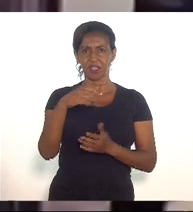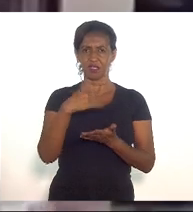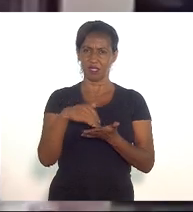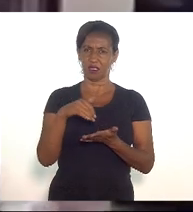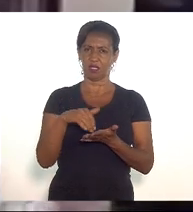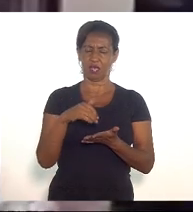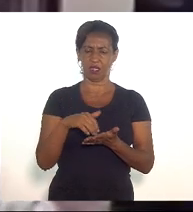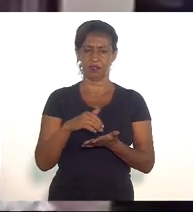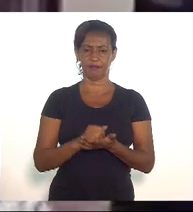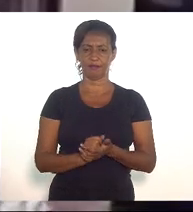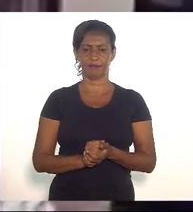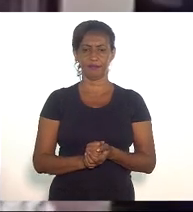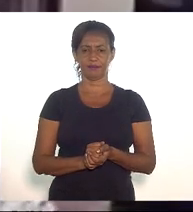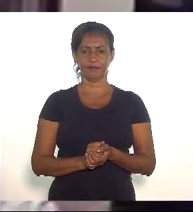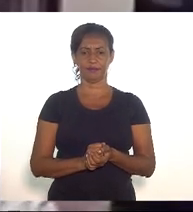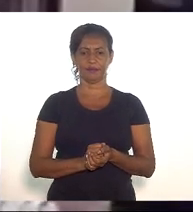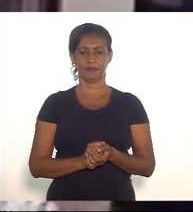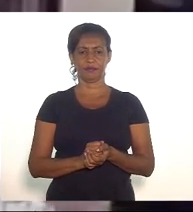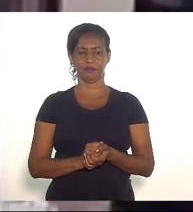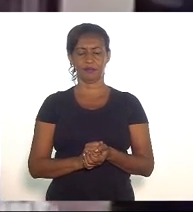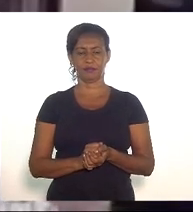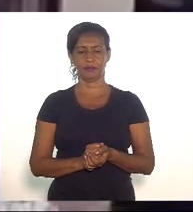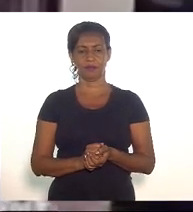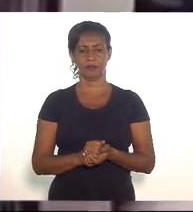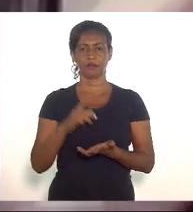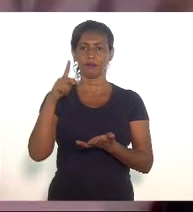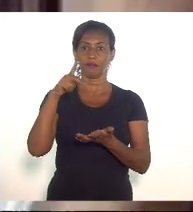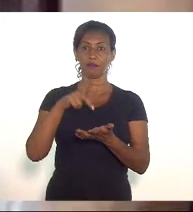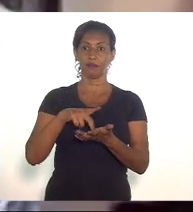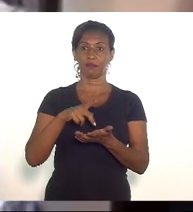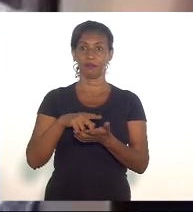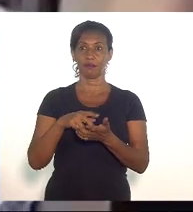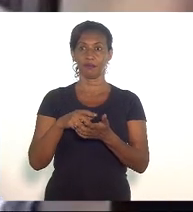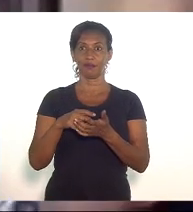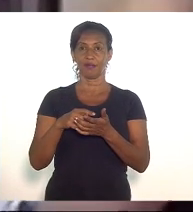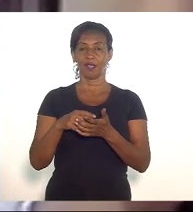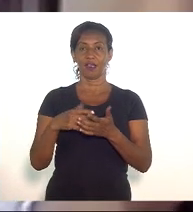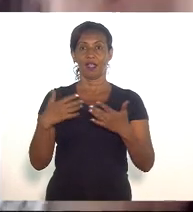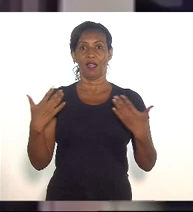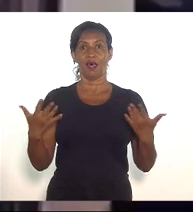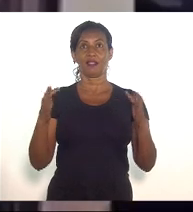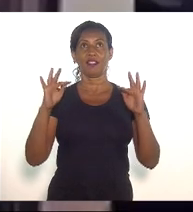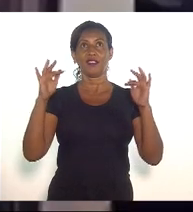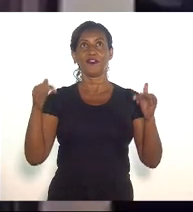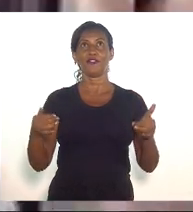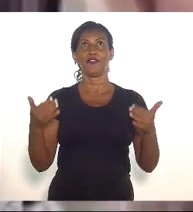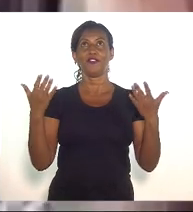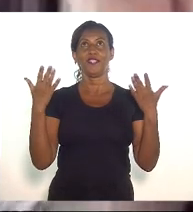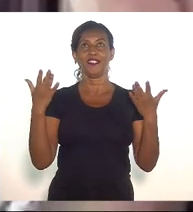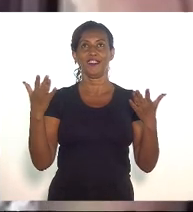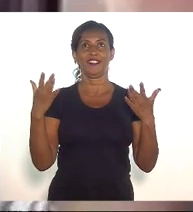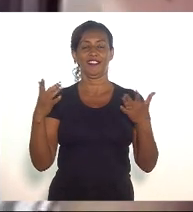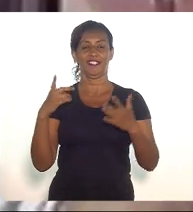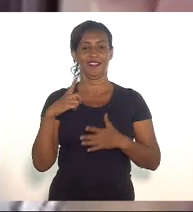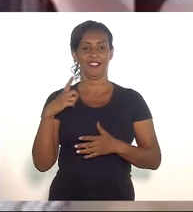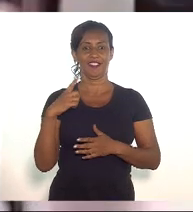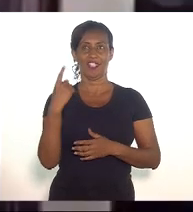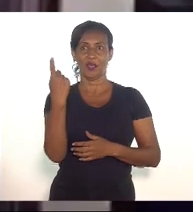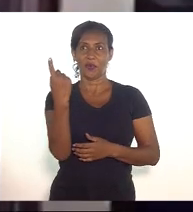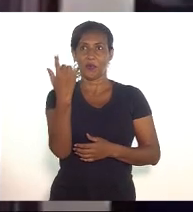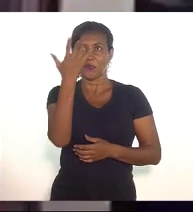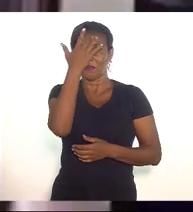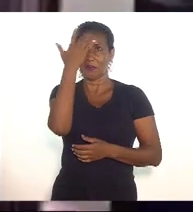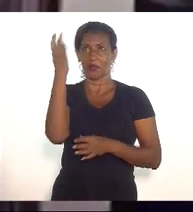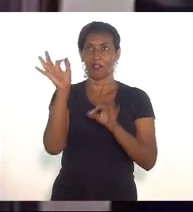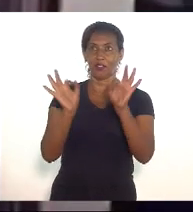secretário, né? Realmente é interessante. Até que, enfim, né, existe pelo menos alguém falando